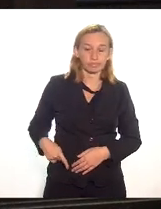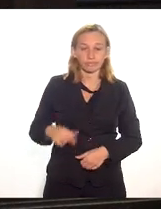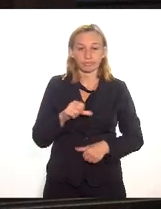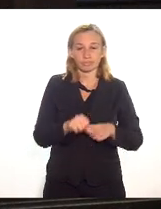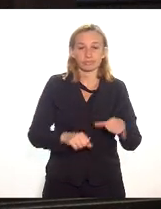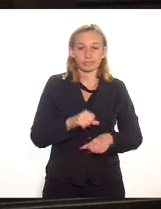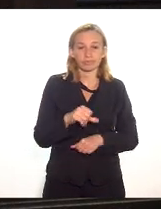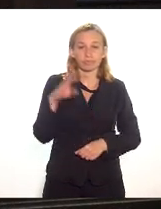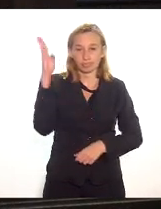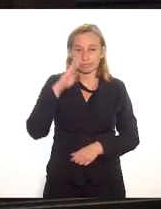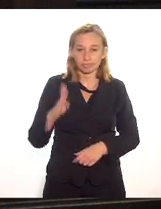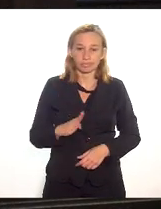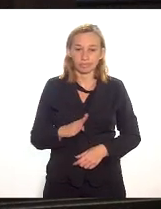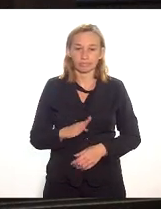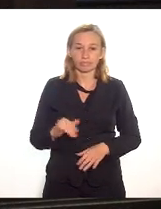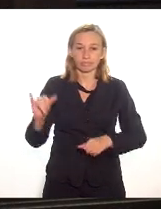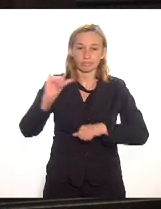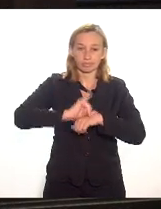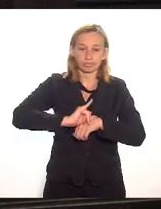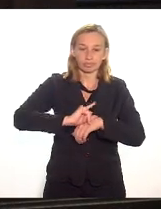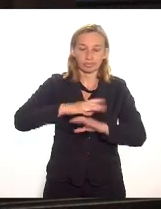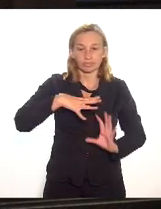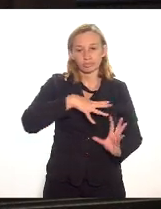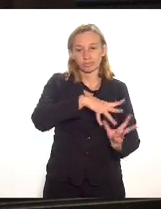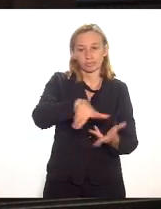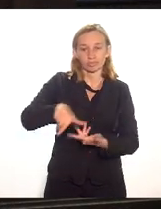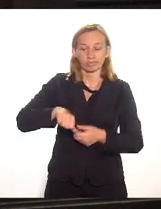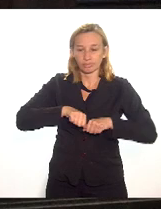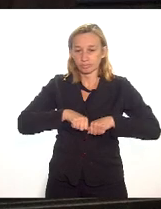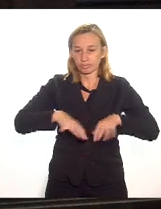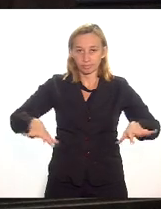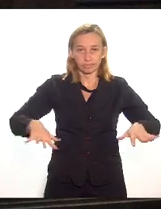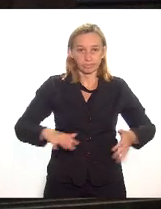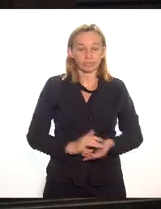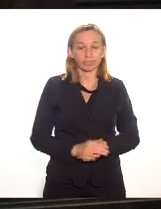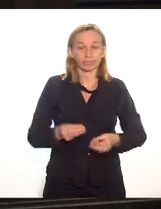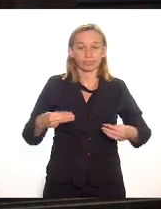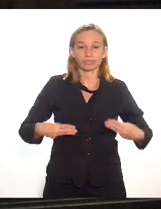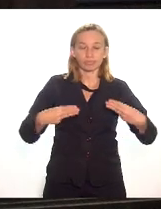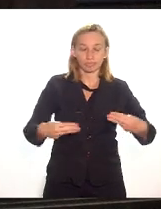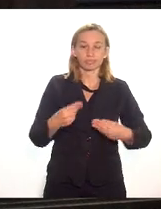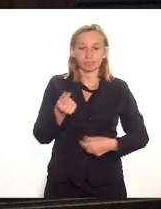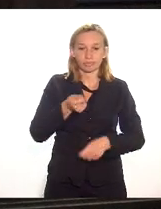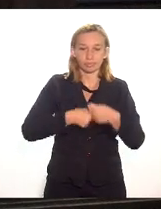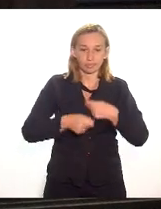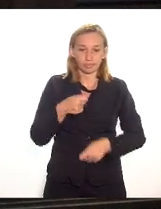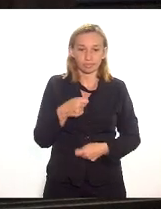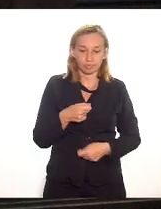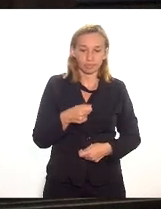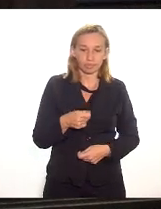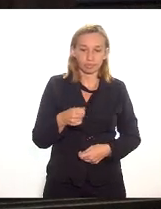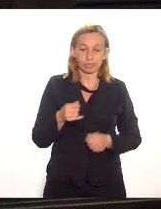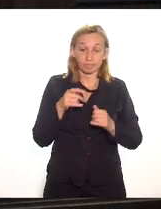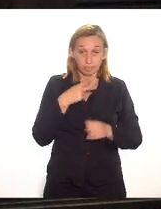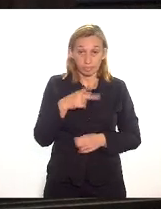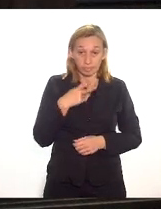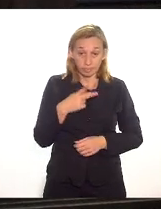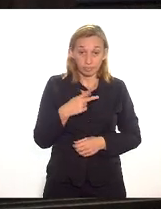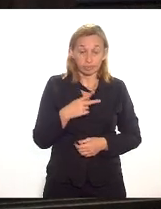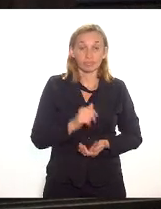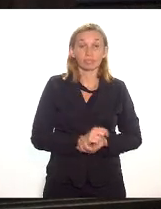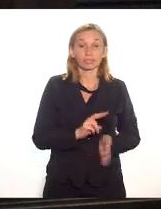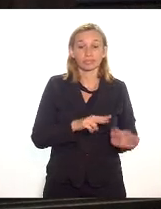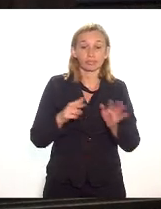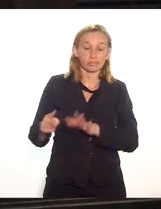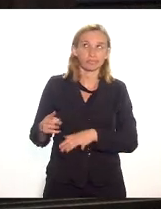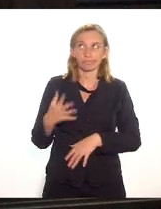transformou o Brasil na capital mundial da pandemia, cujo ministro da Economia essa semana se pronunciou, deputada Lucinha,